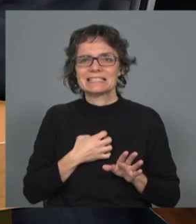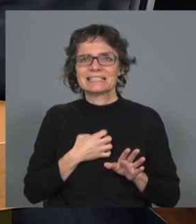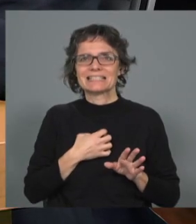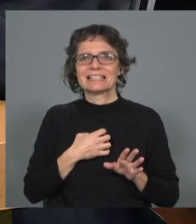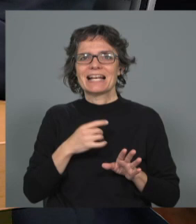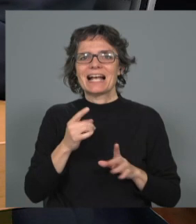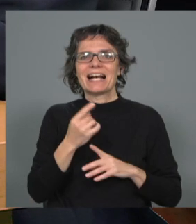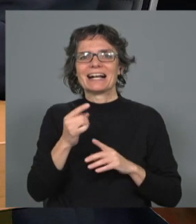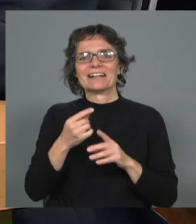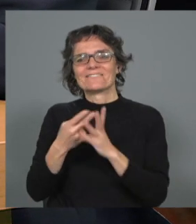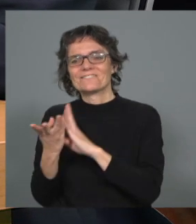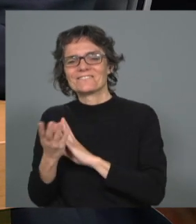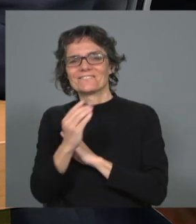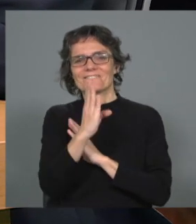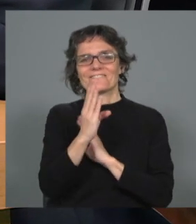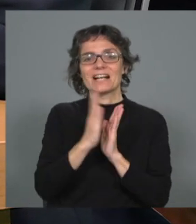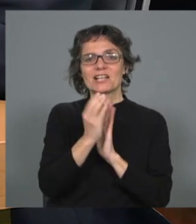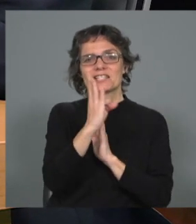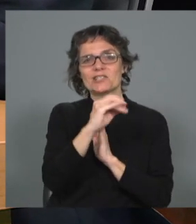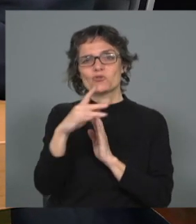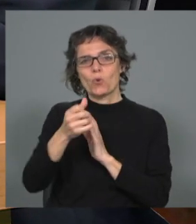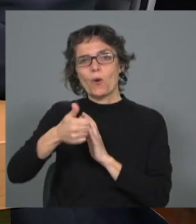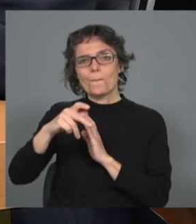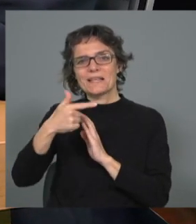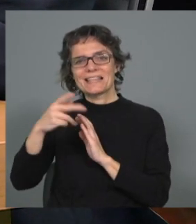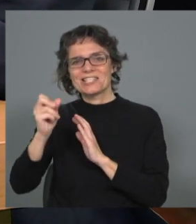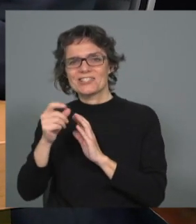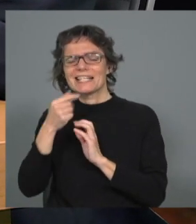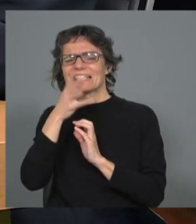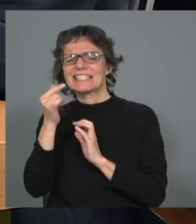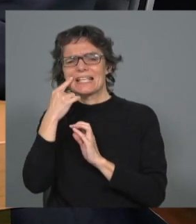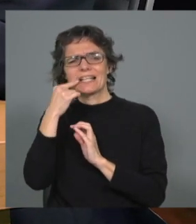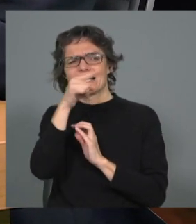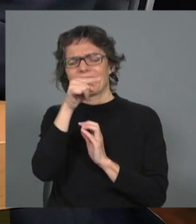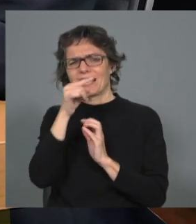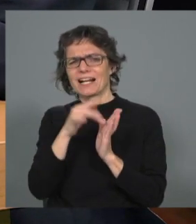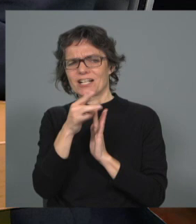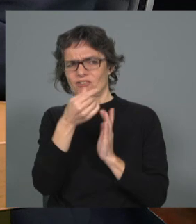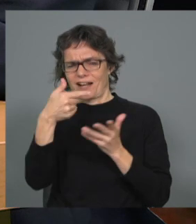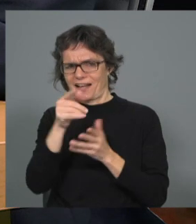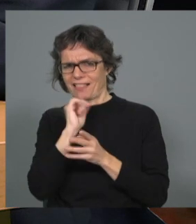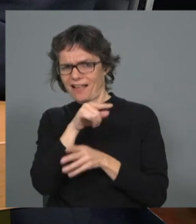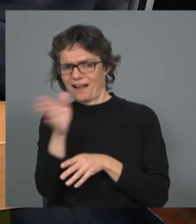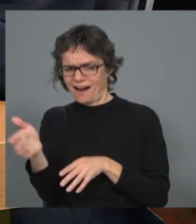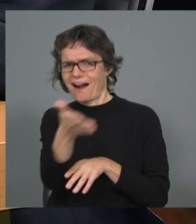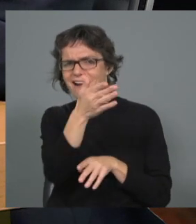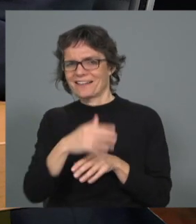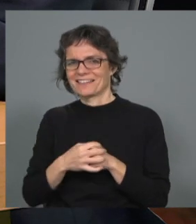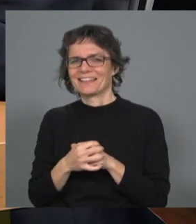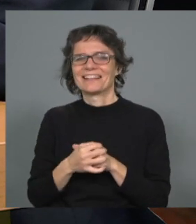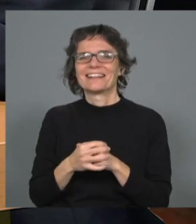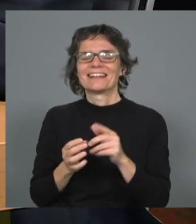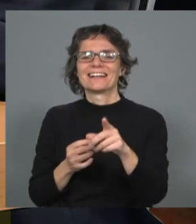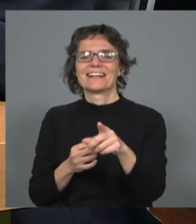Jesus ao longo da minha vida. Um grande amigo meu, católico, muito